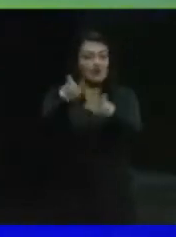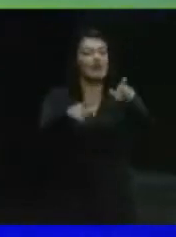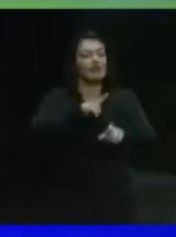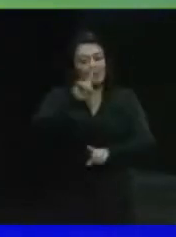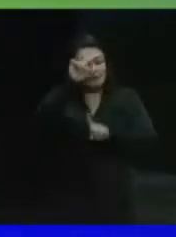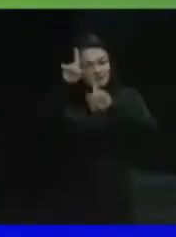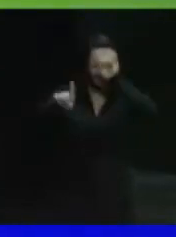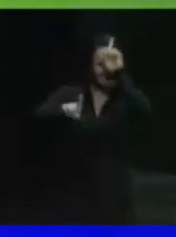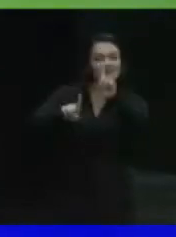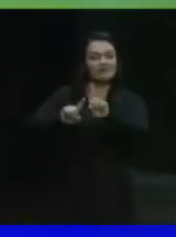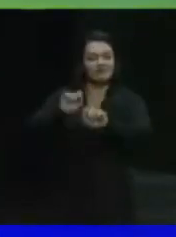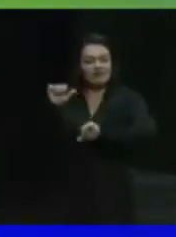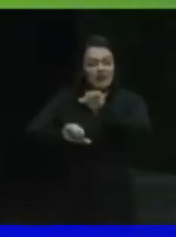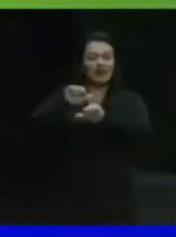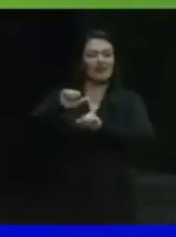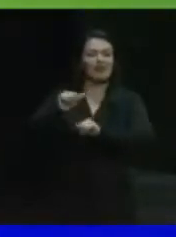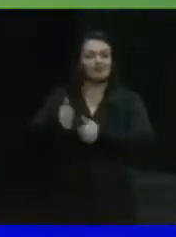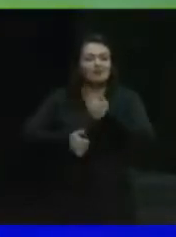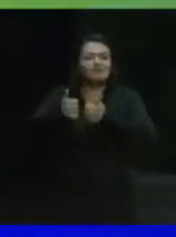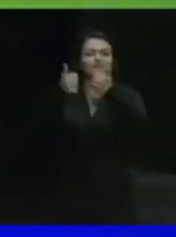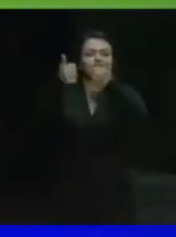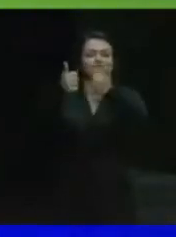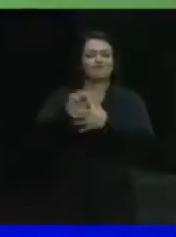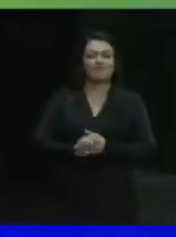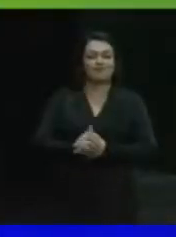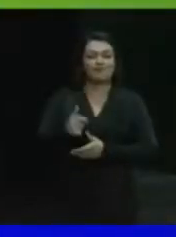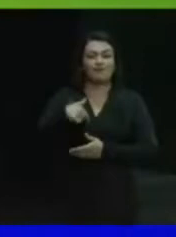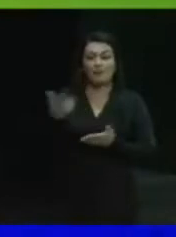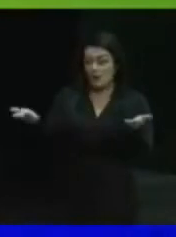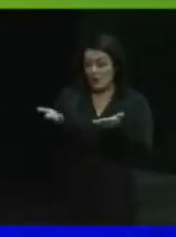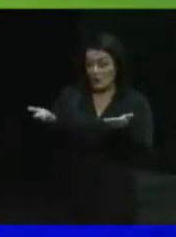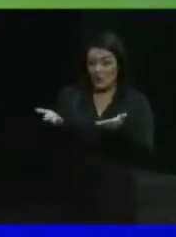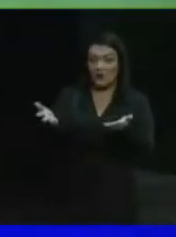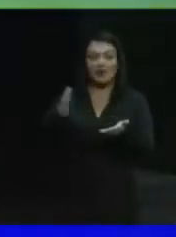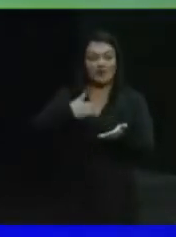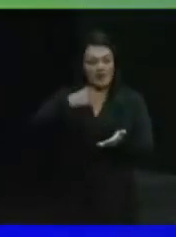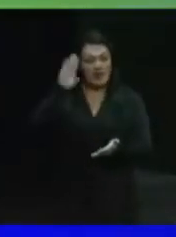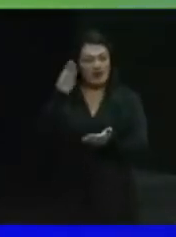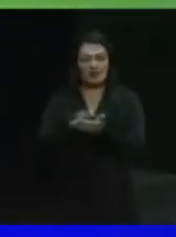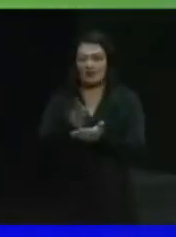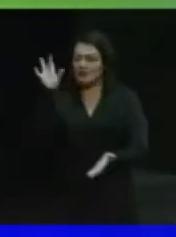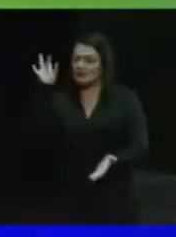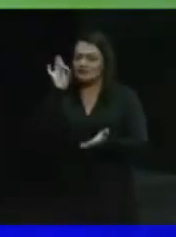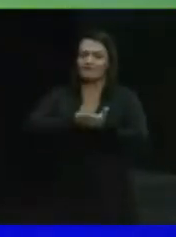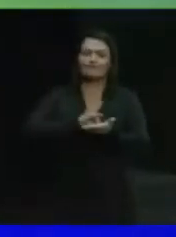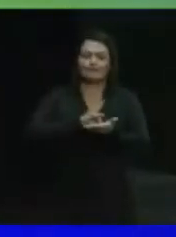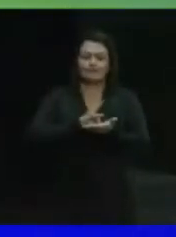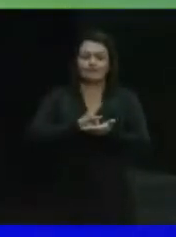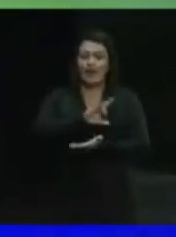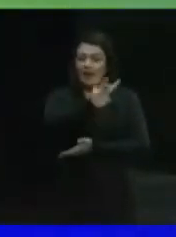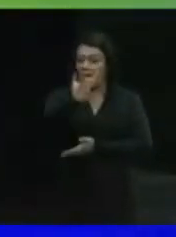de se tornar uma versão melhor de si mesmo. E quero dizer aqui que essa é a minha crença fundamental, que